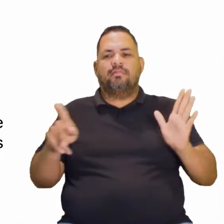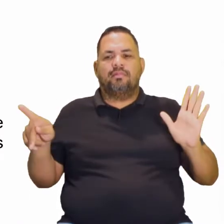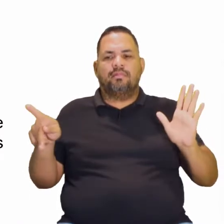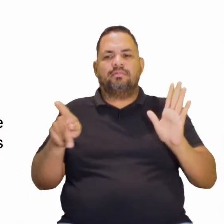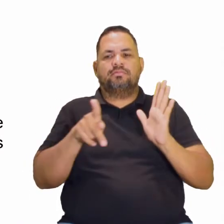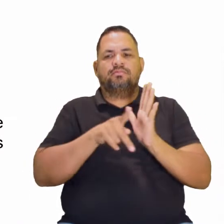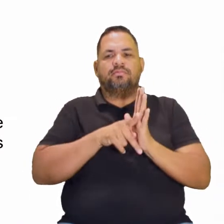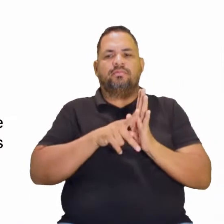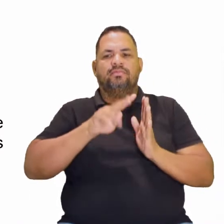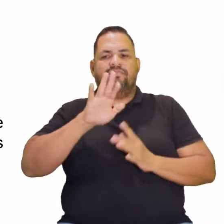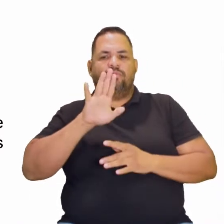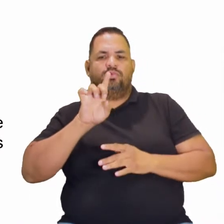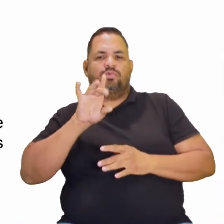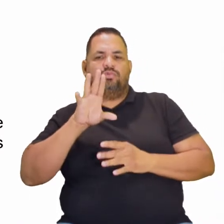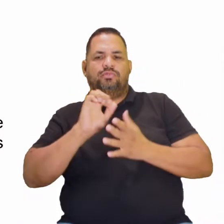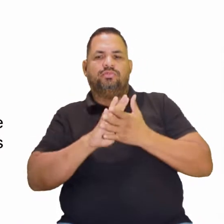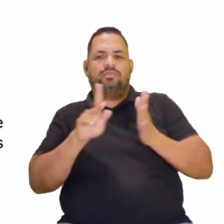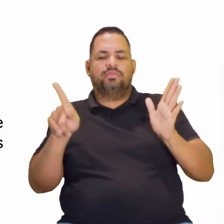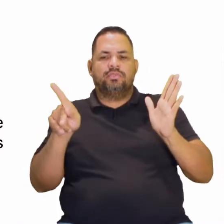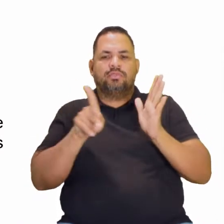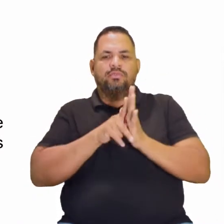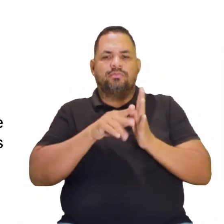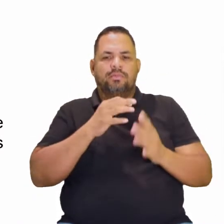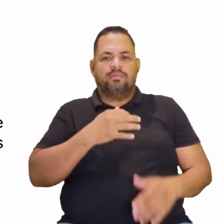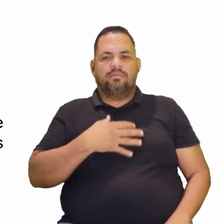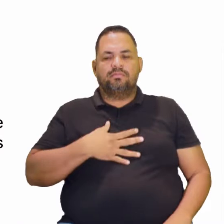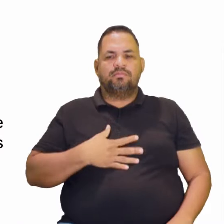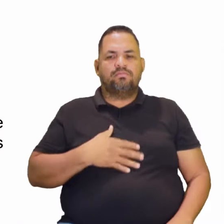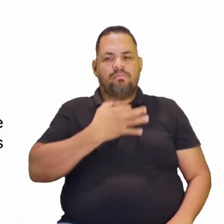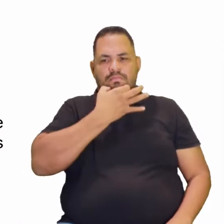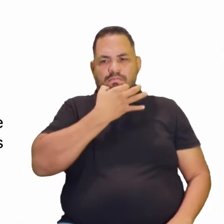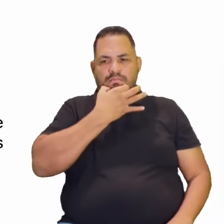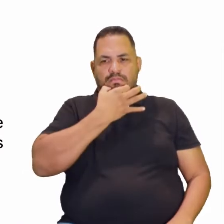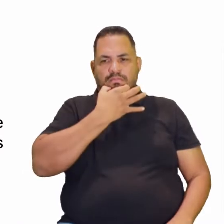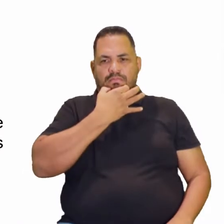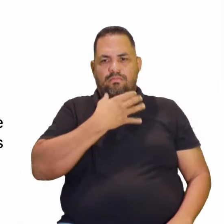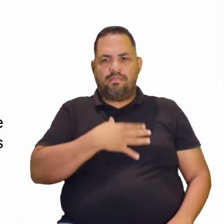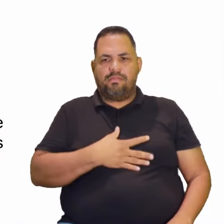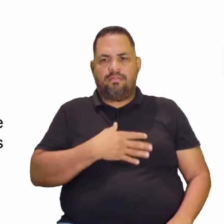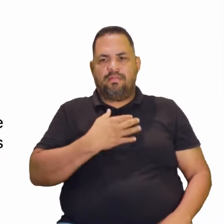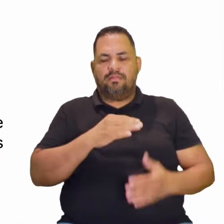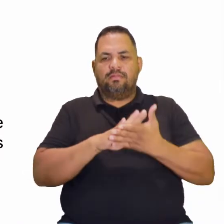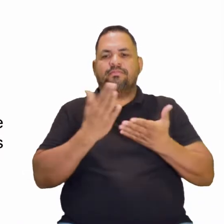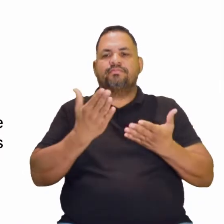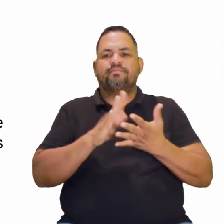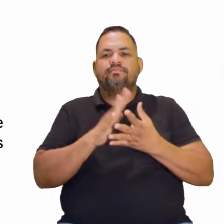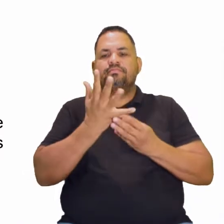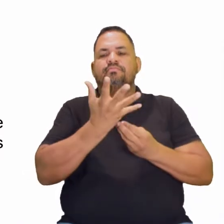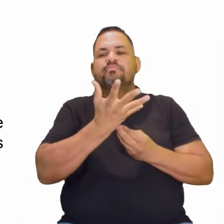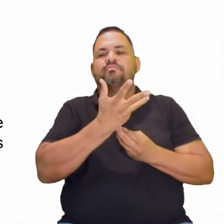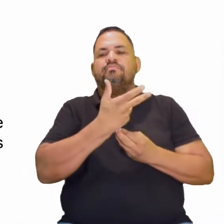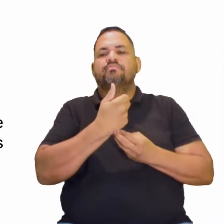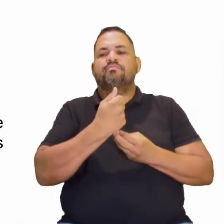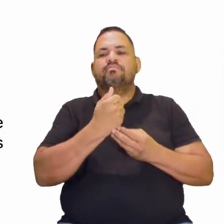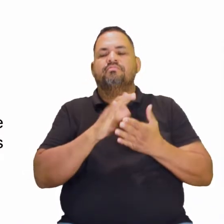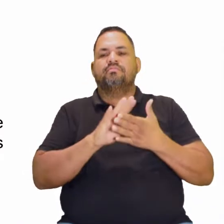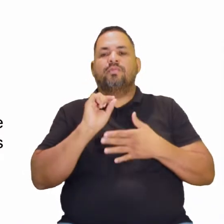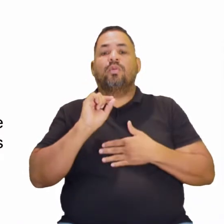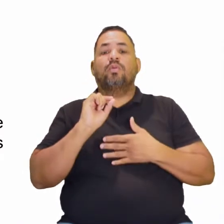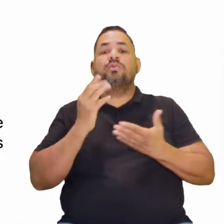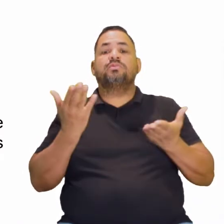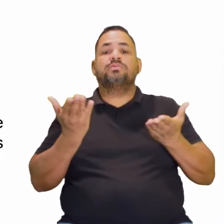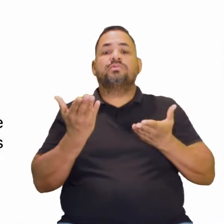consigo as próprias virtudes e os próprios defeitos da artista. Onde está essa